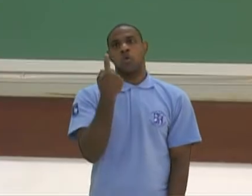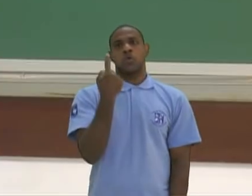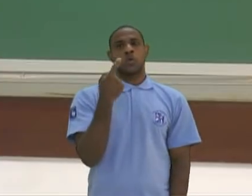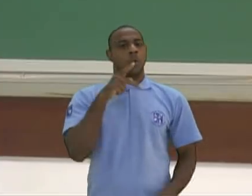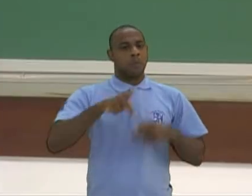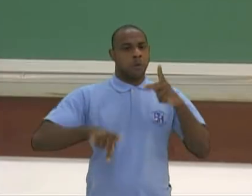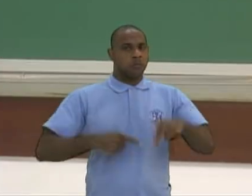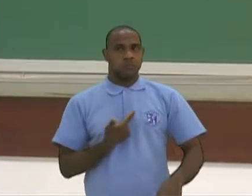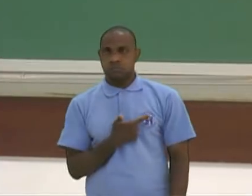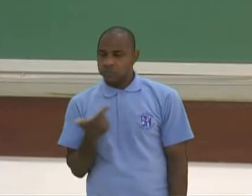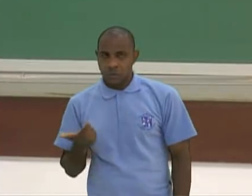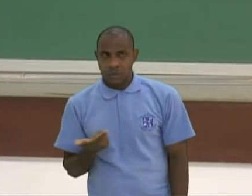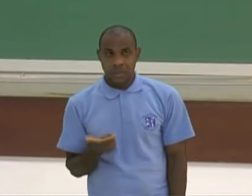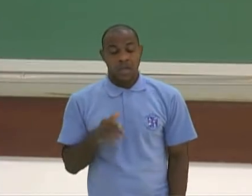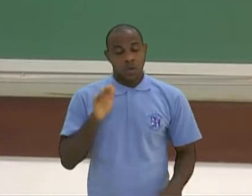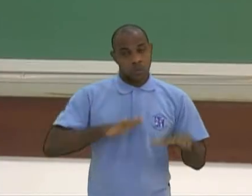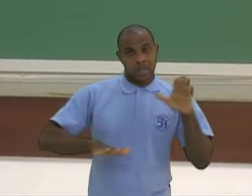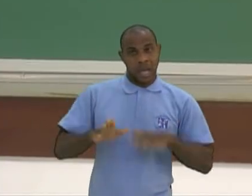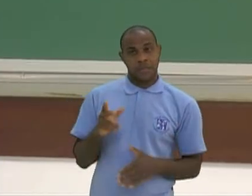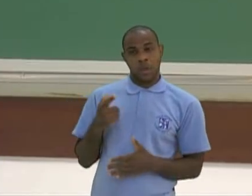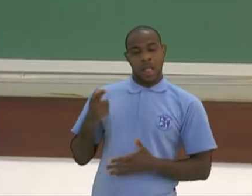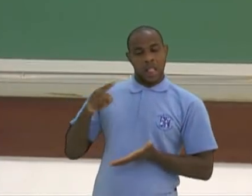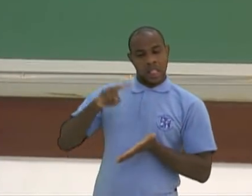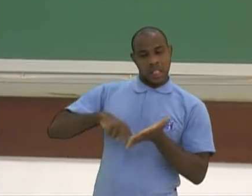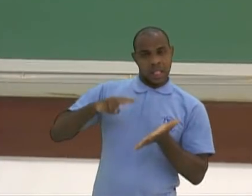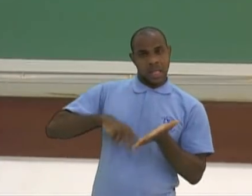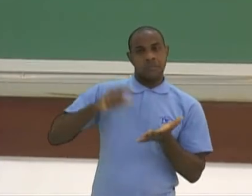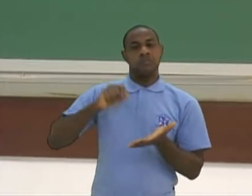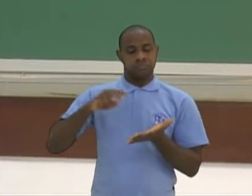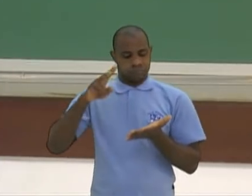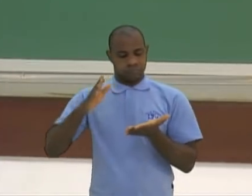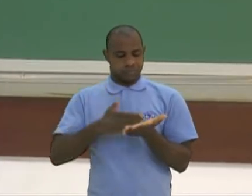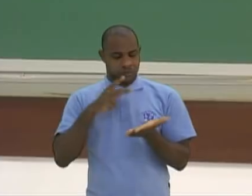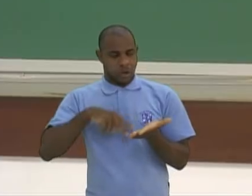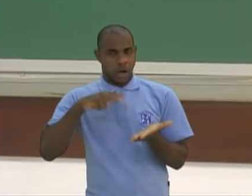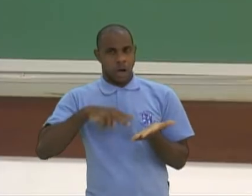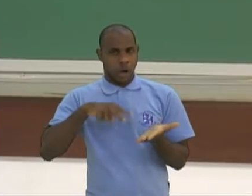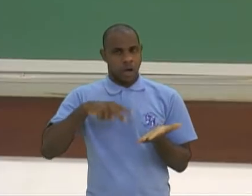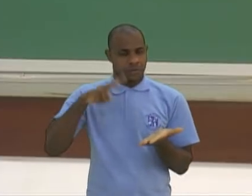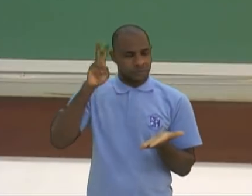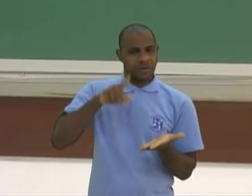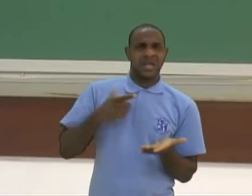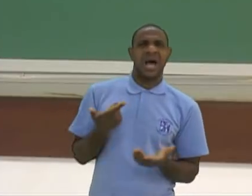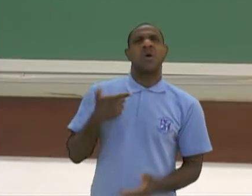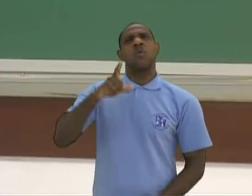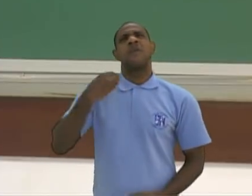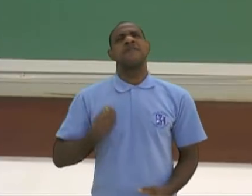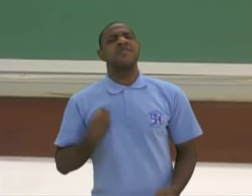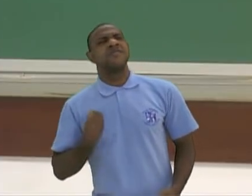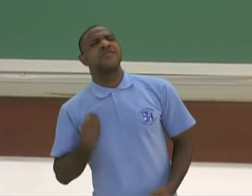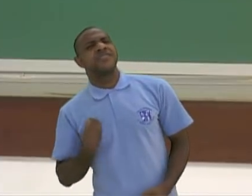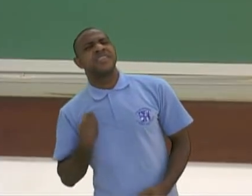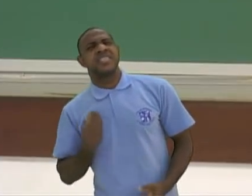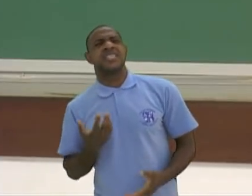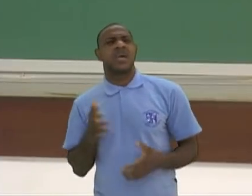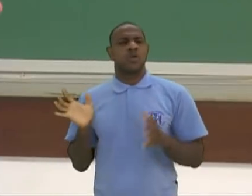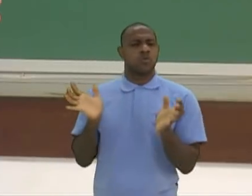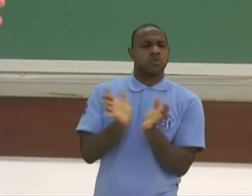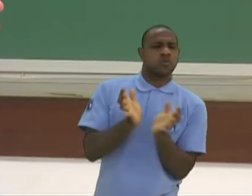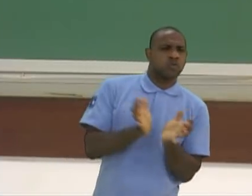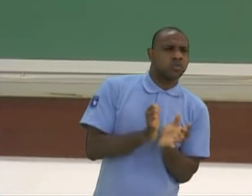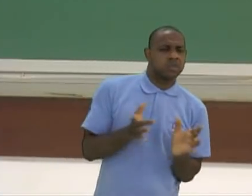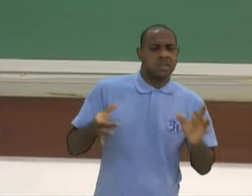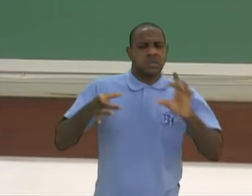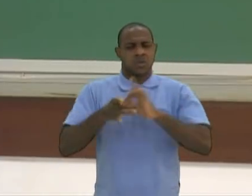cuidado, os livros de história, alguns acabavam falando que todos eram assim, que eles viviam de forma tribal, alguns